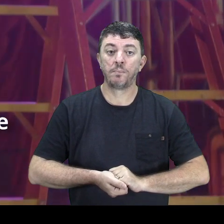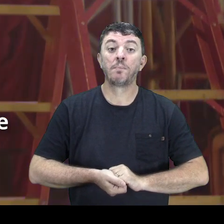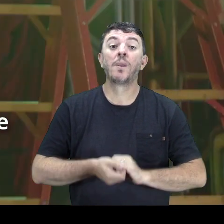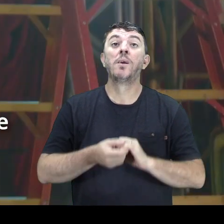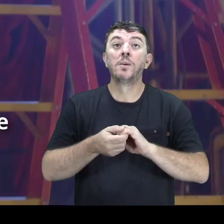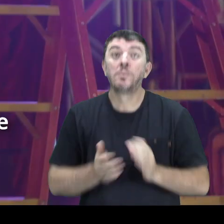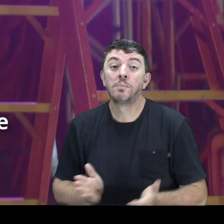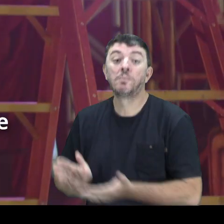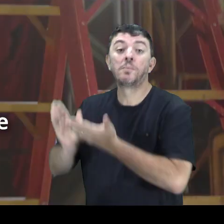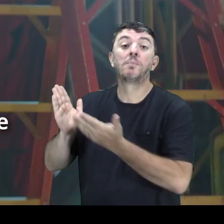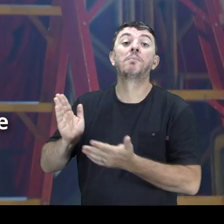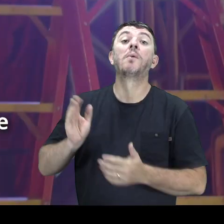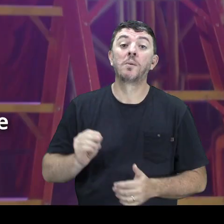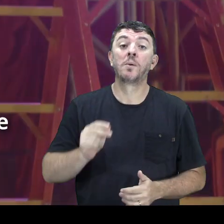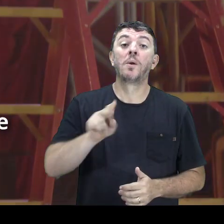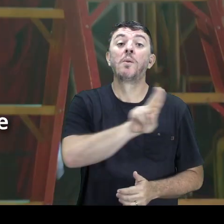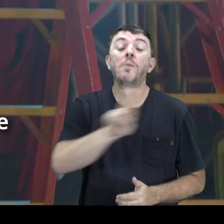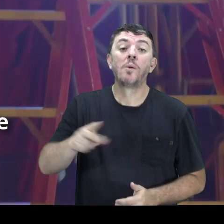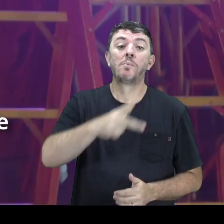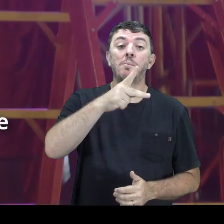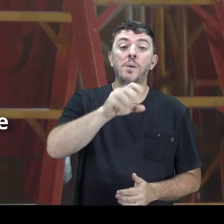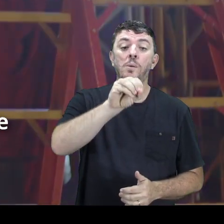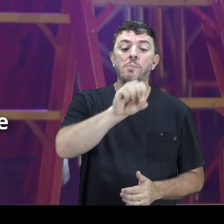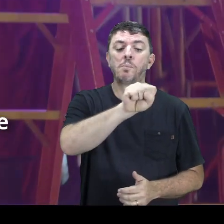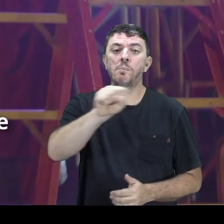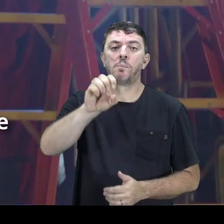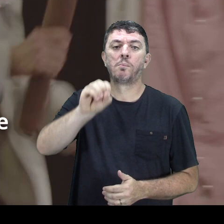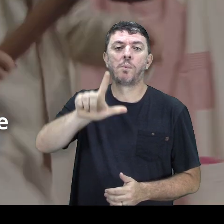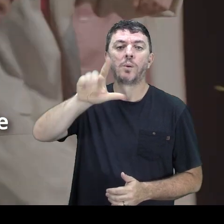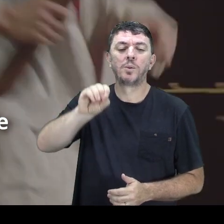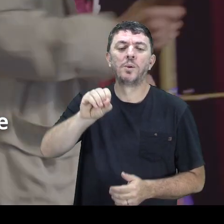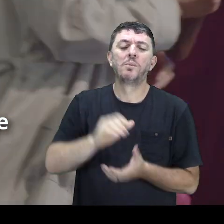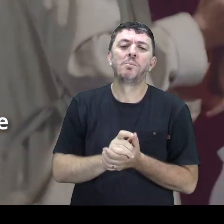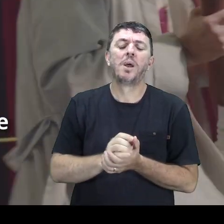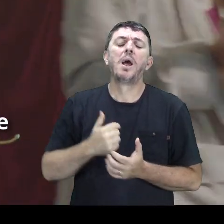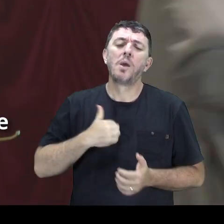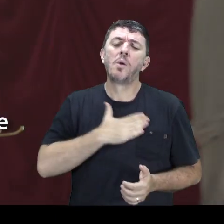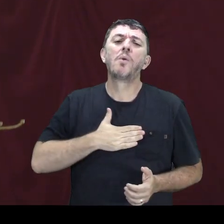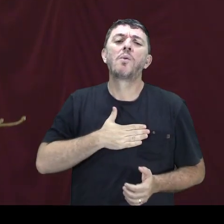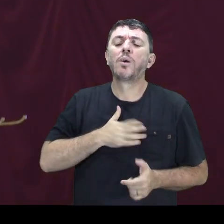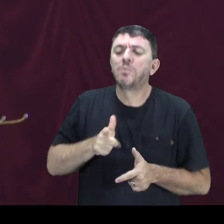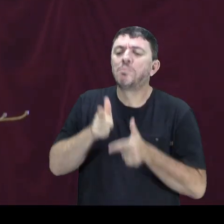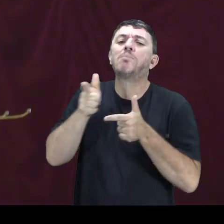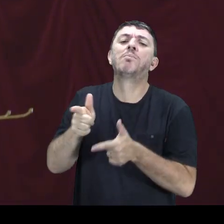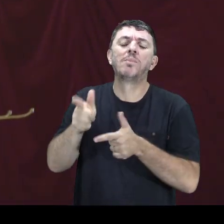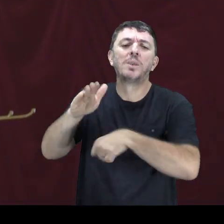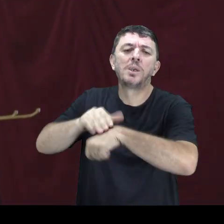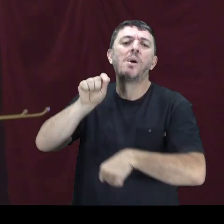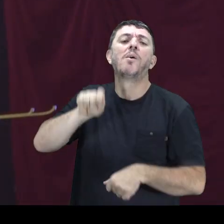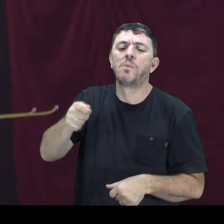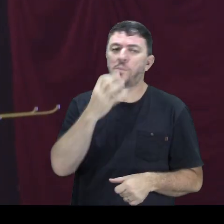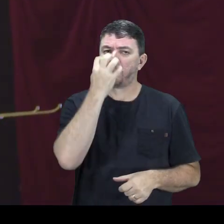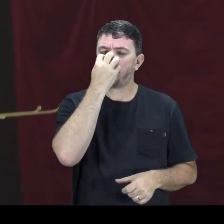Eu sou Hugo Pozzolo, faço questão de ser chamado de palhaço. Fui formado no Circo Escola Picadeiro,